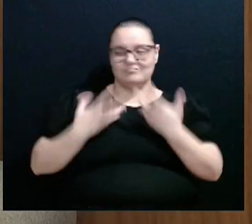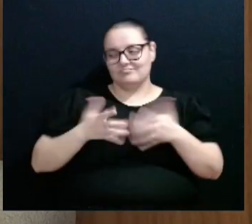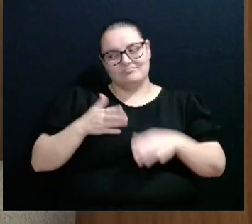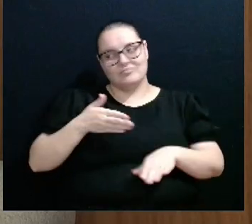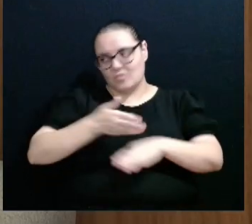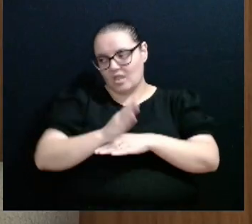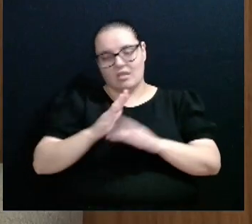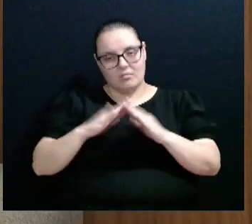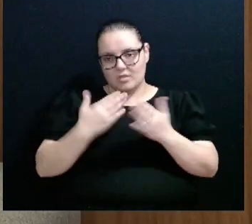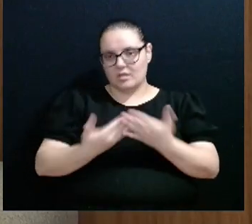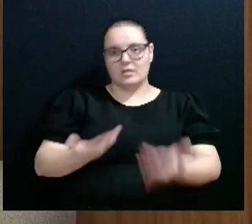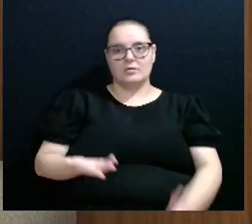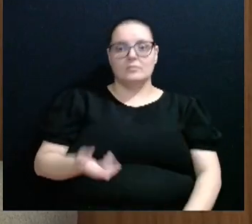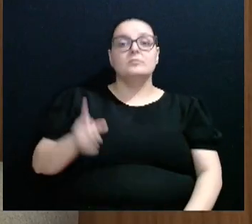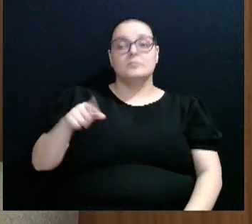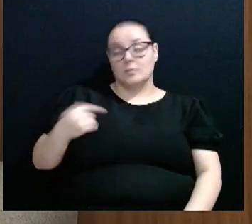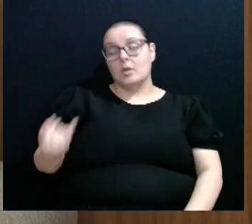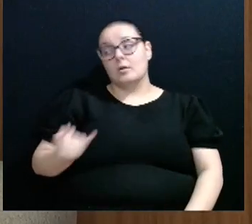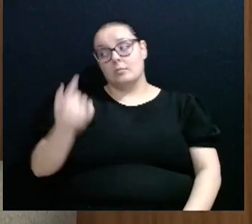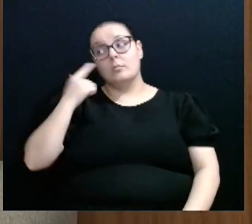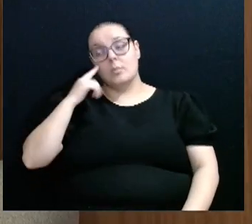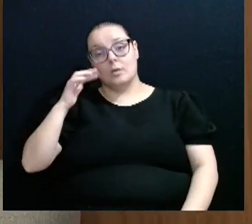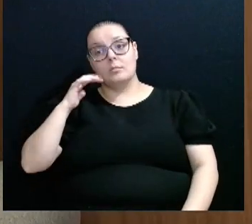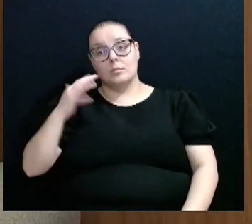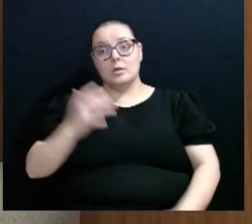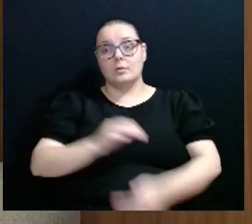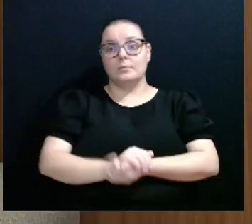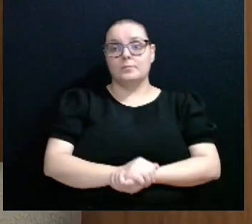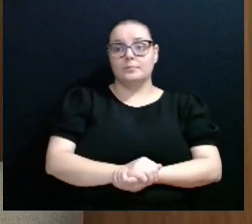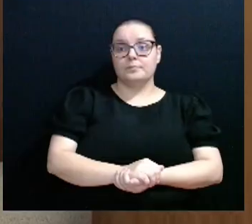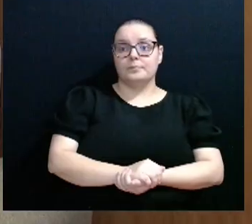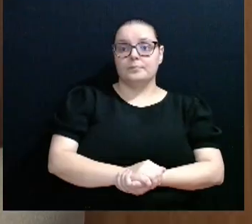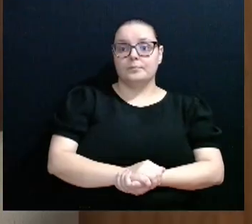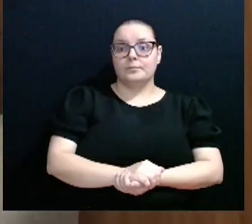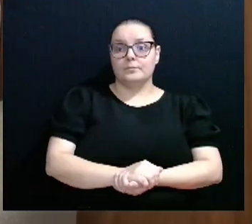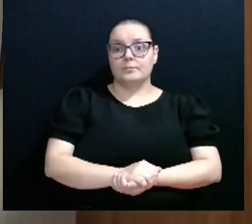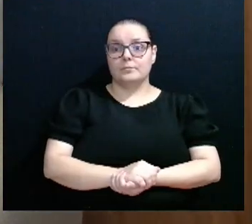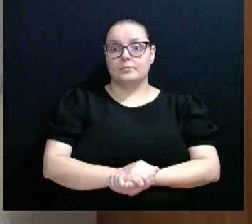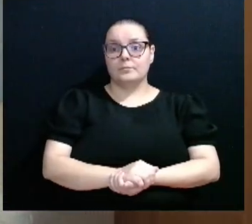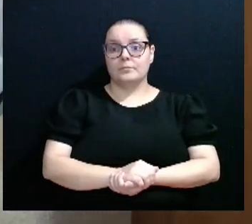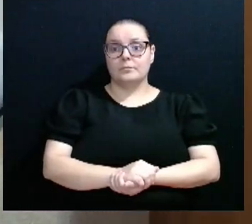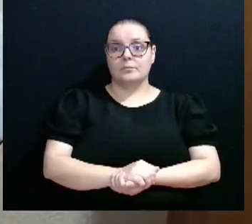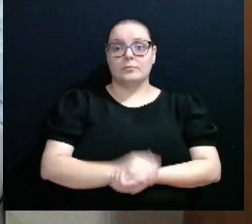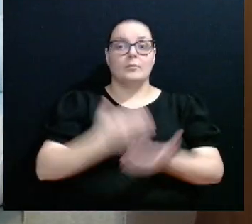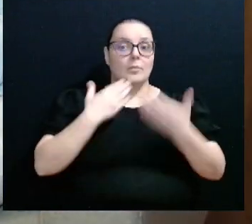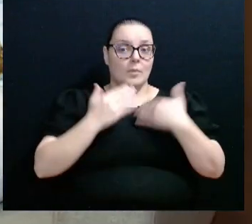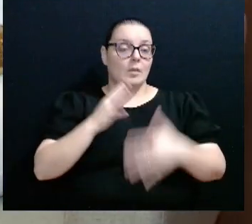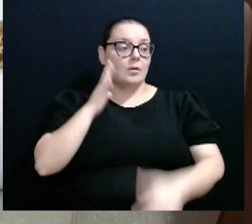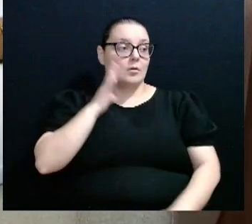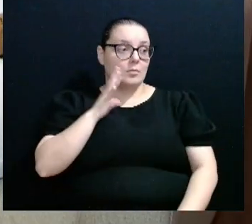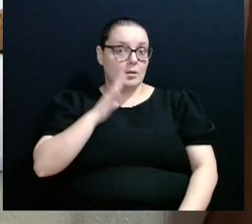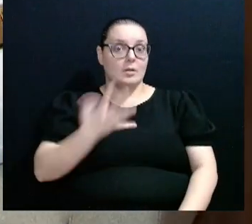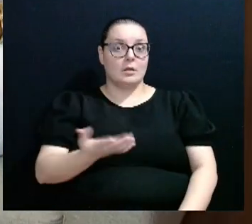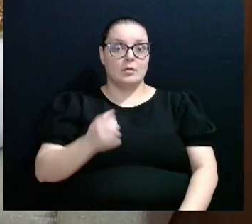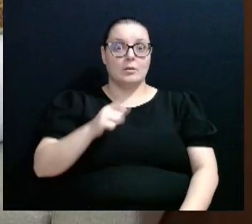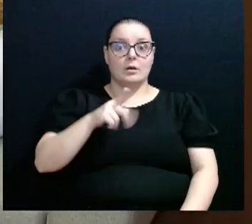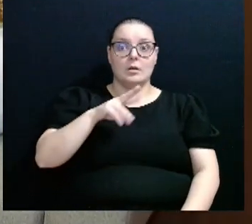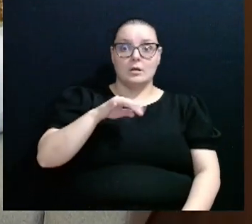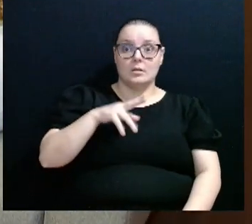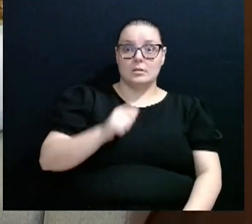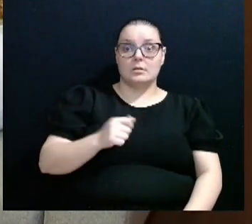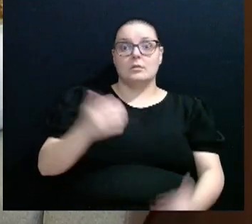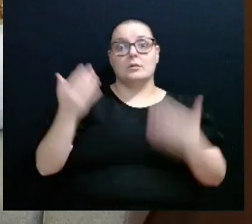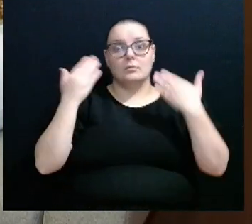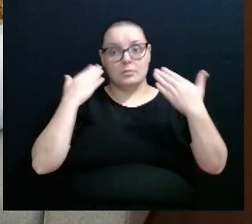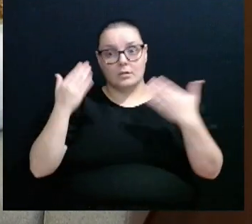fator importante a ser pensado Não, e é dentro muito desse legal o papo porquê. aqui com a Adriana, porque a Adriana, além de psicóloga, é